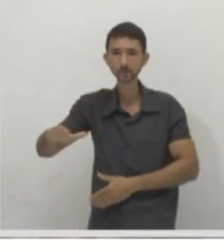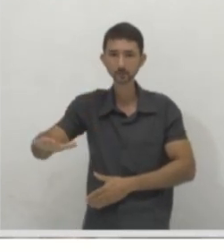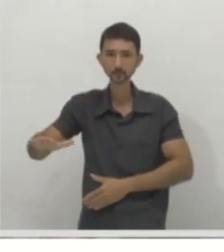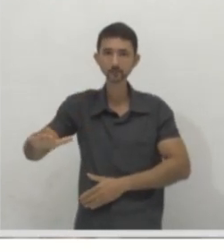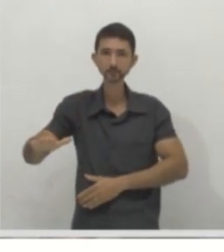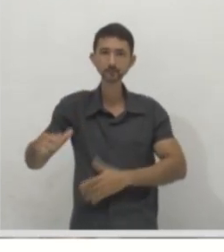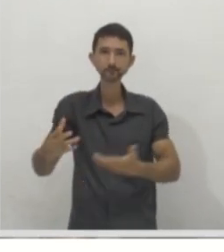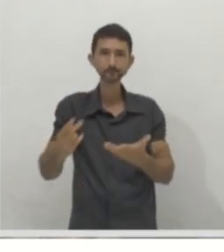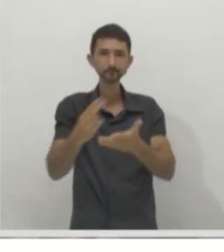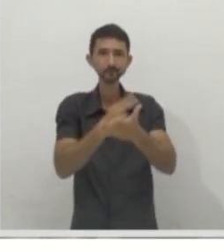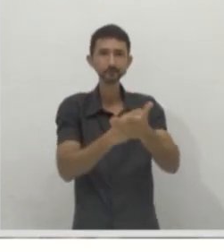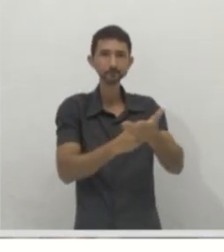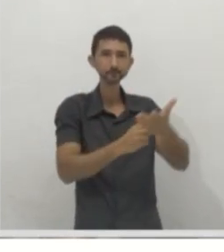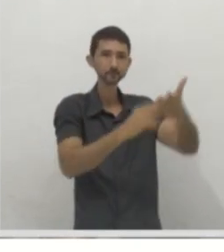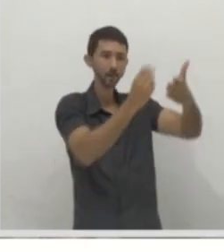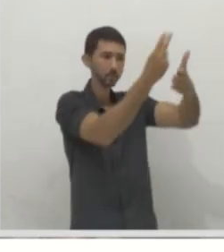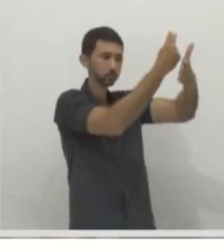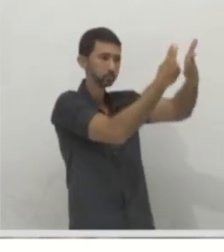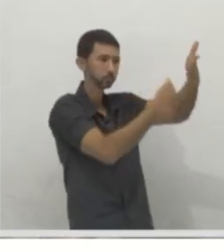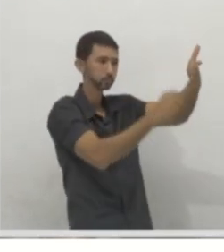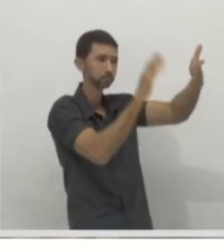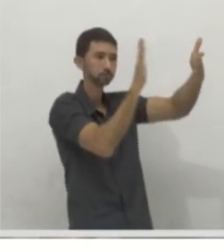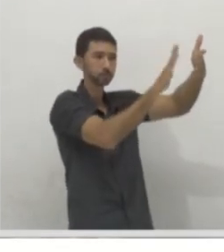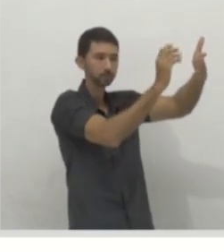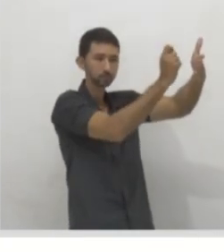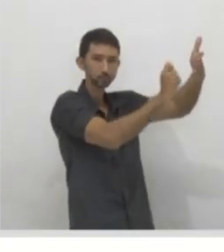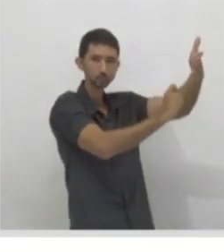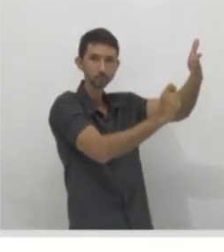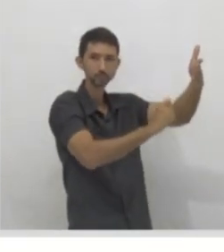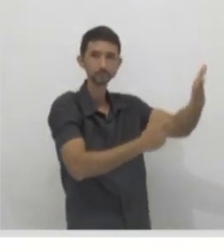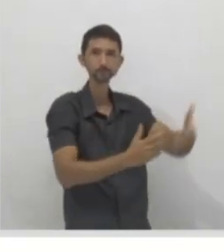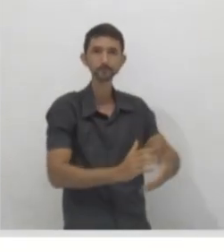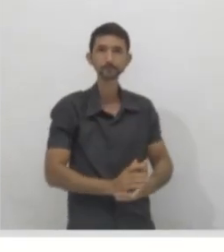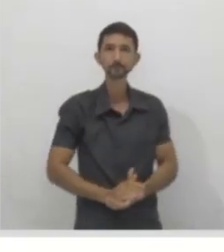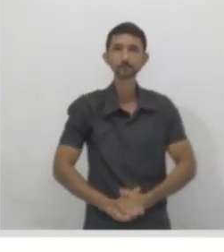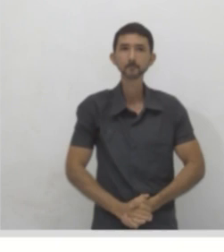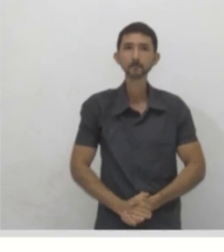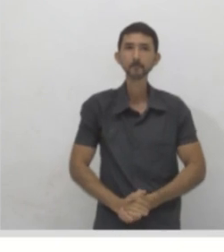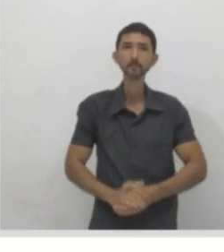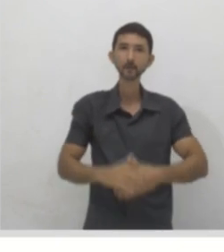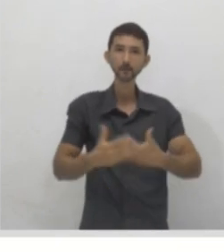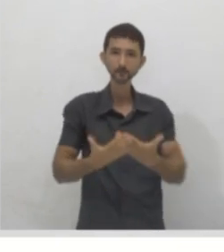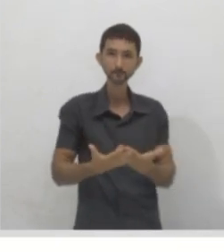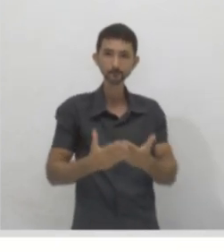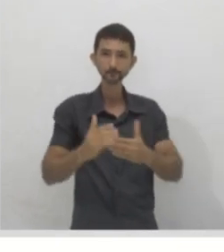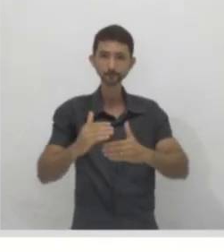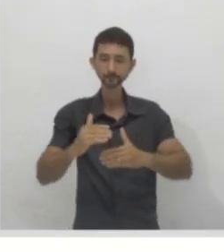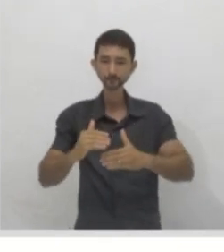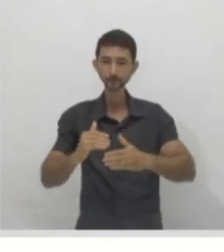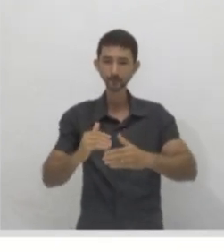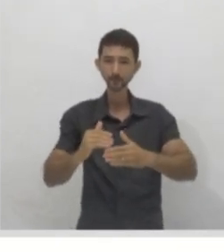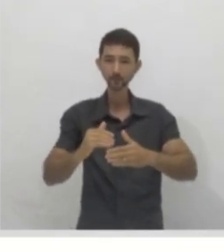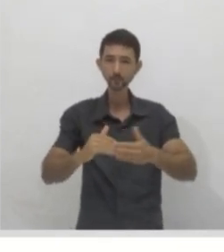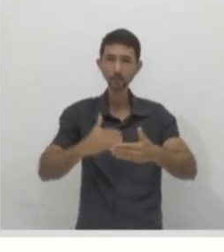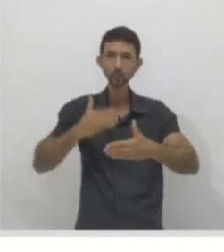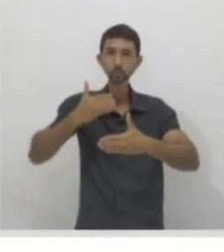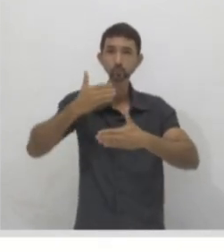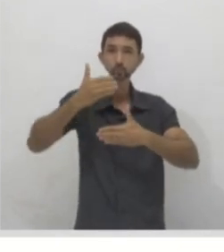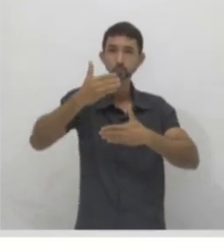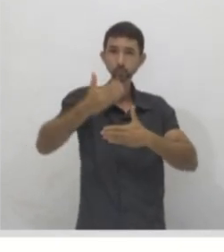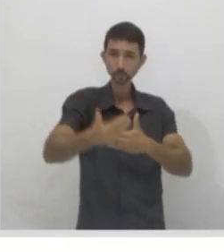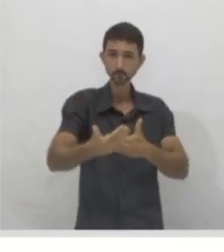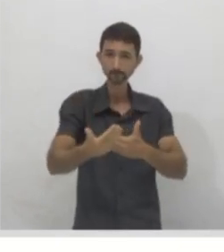aquilo permanecesse, ok? Bem, vamos passar agora para o segundo momento, que é